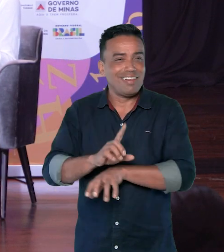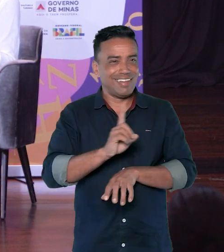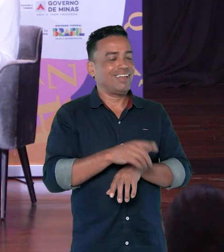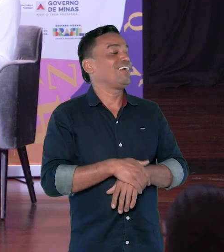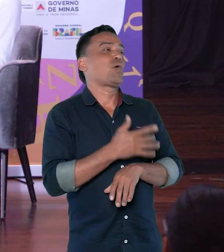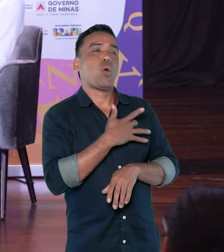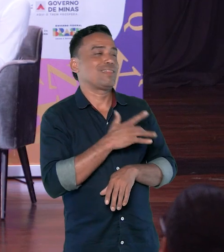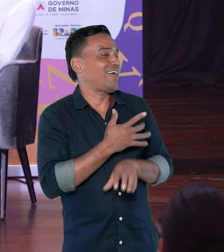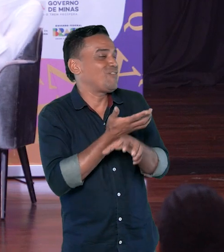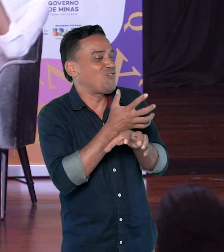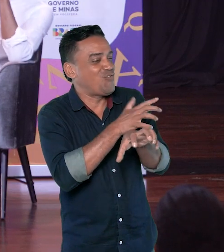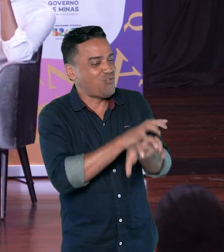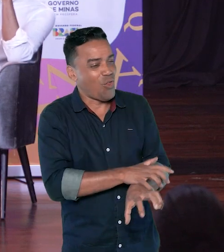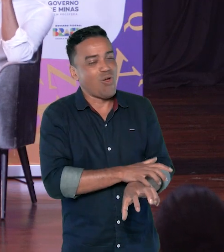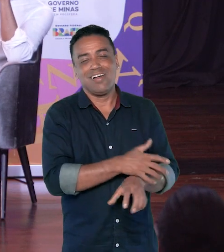Coitado da flor.